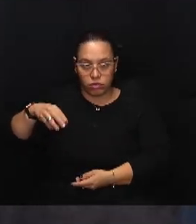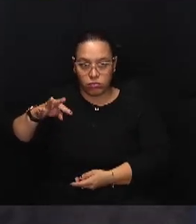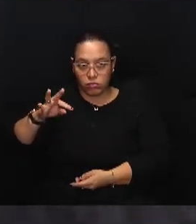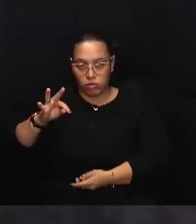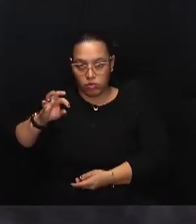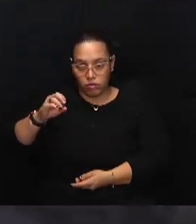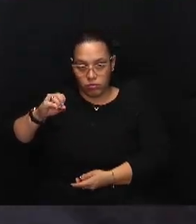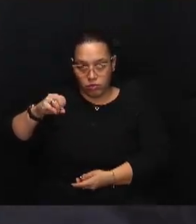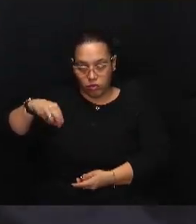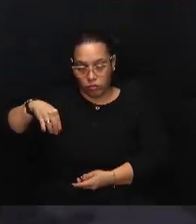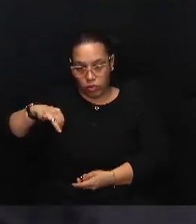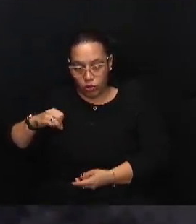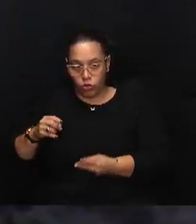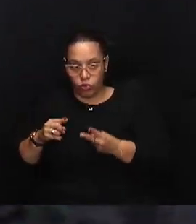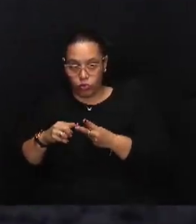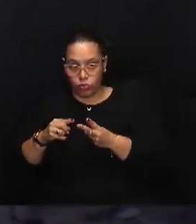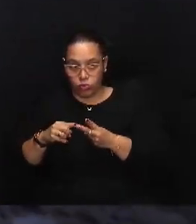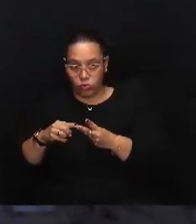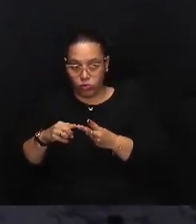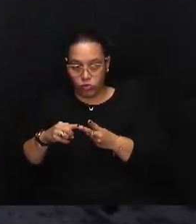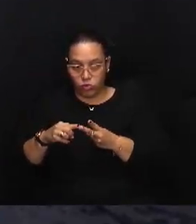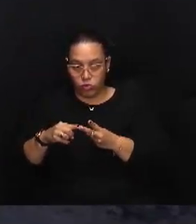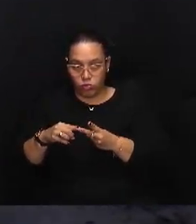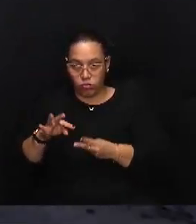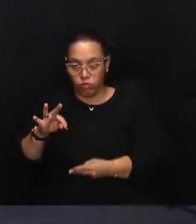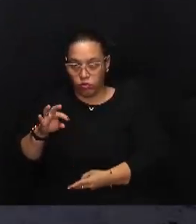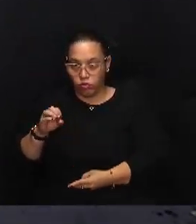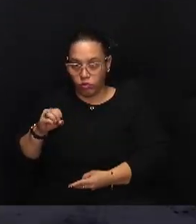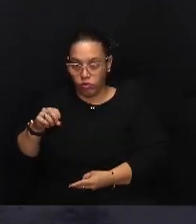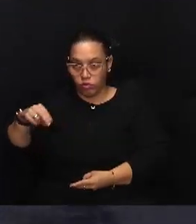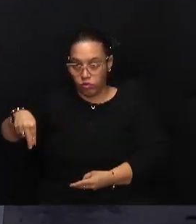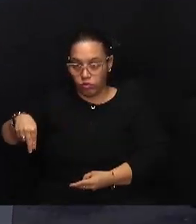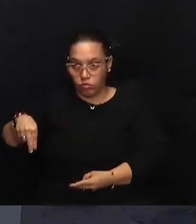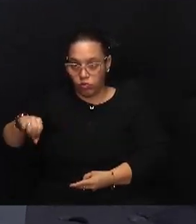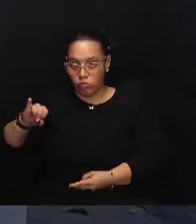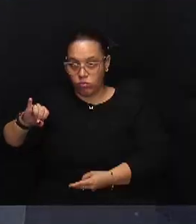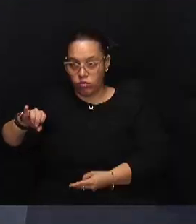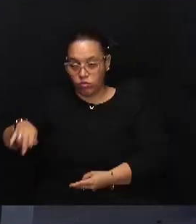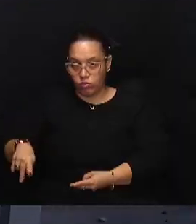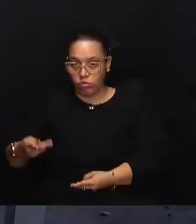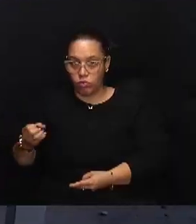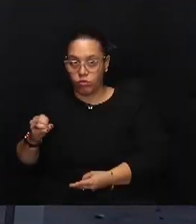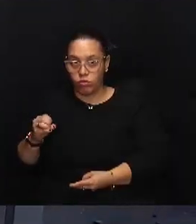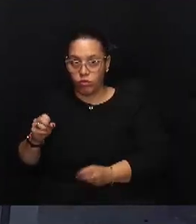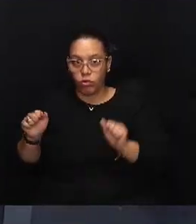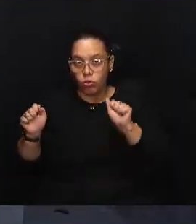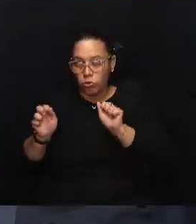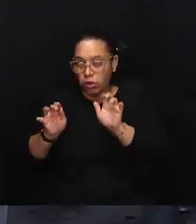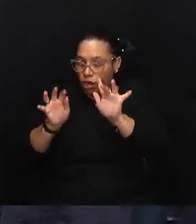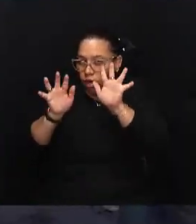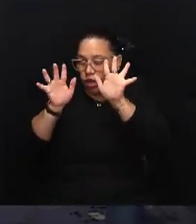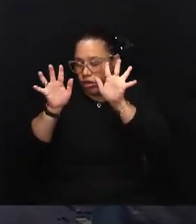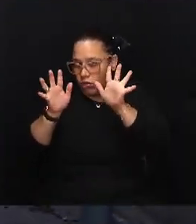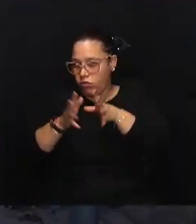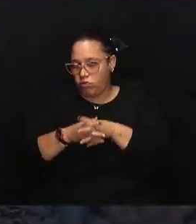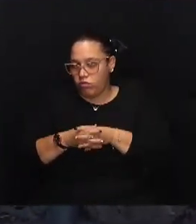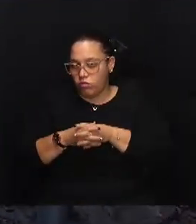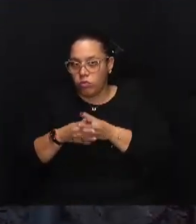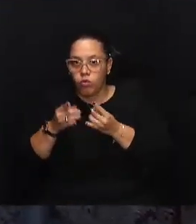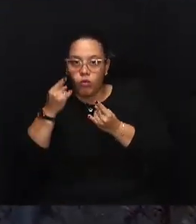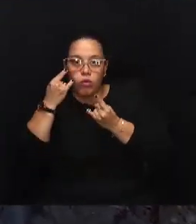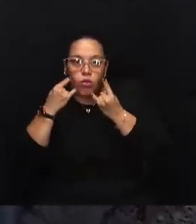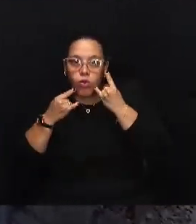do Toninho, não só pelo fato dele ter se tornado um milagreiro, mas pelo interesse das pessoas